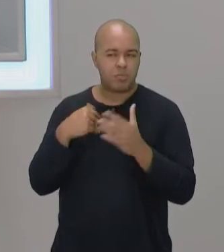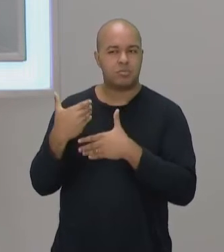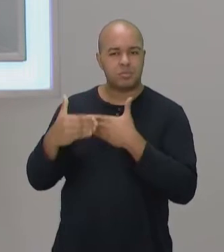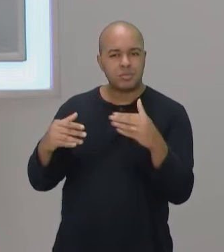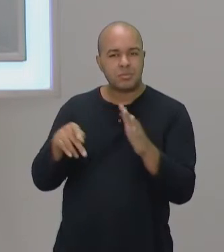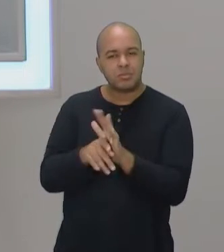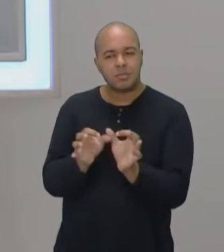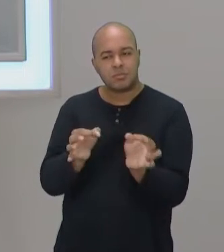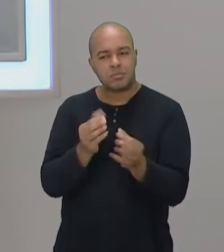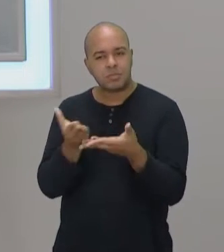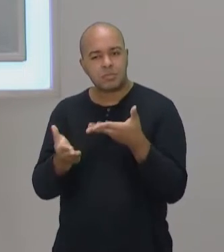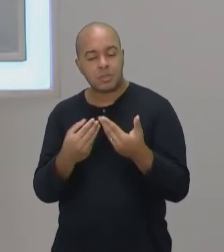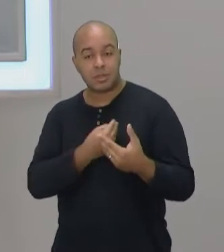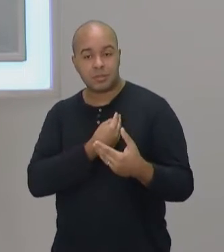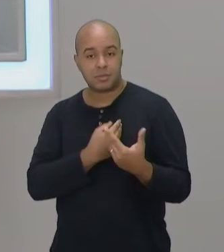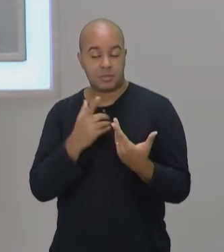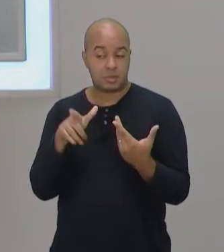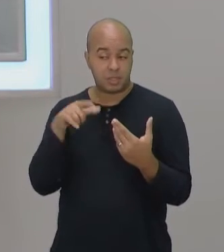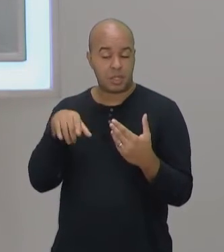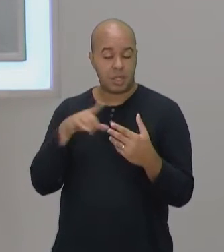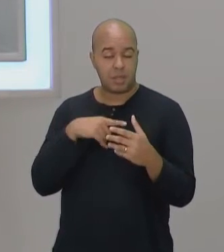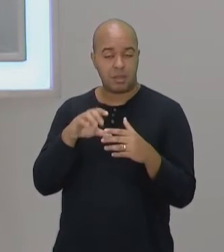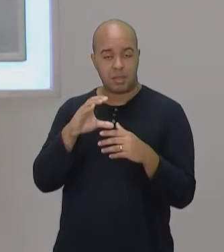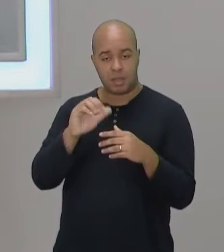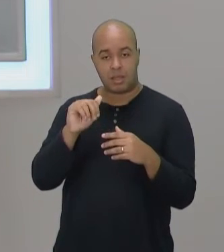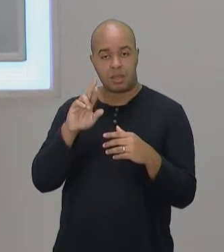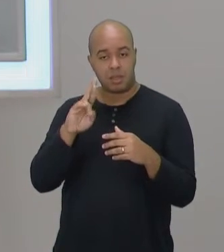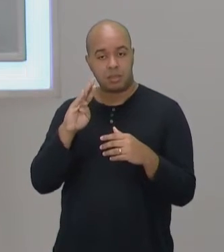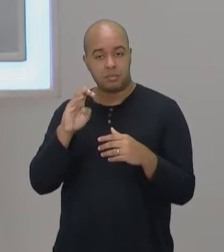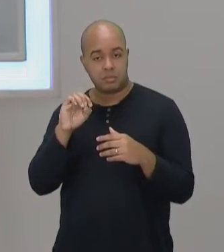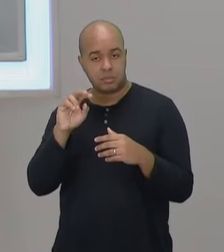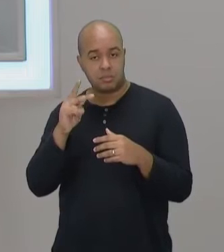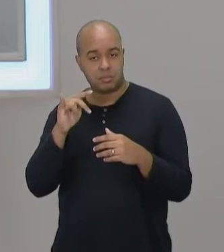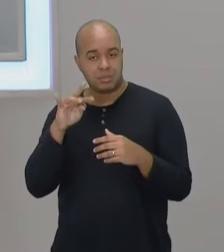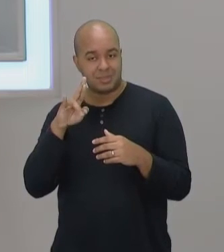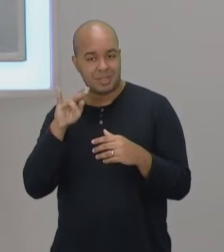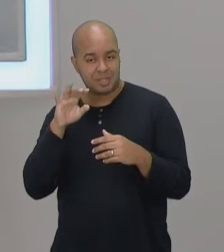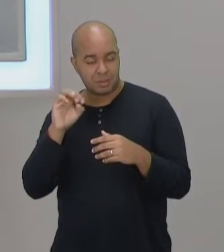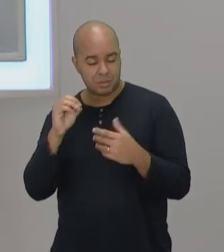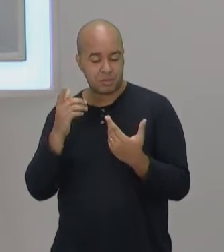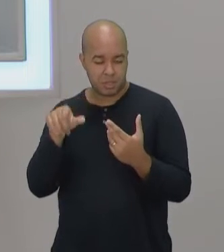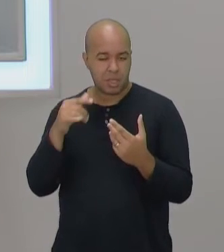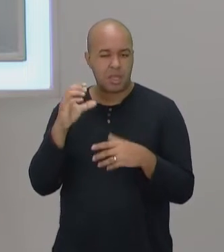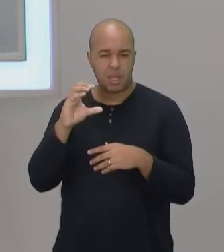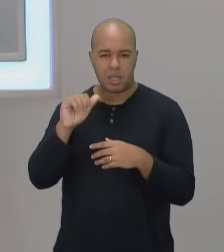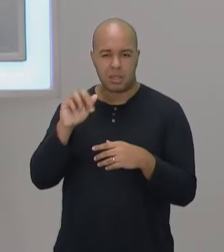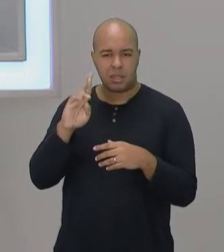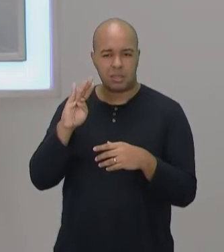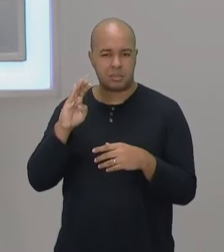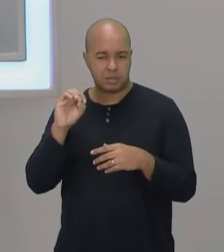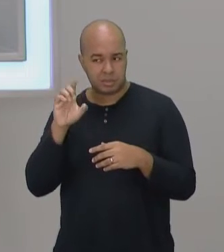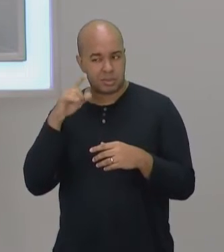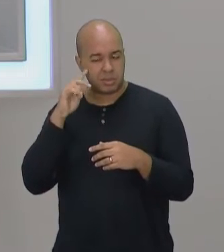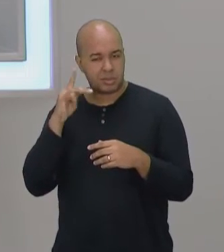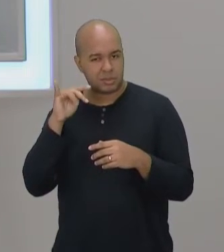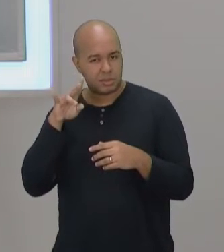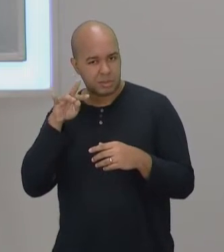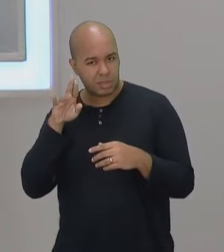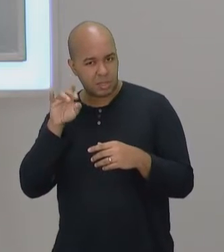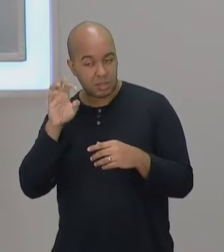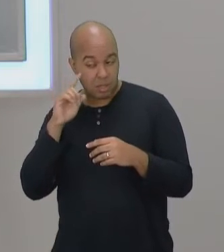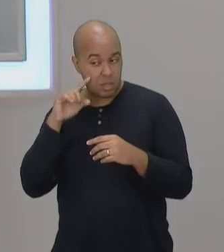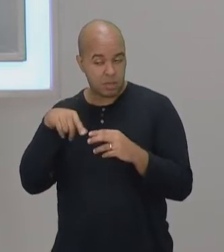processo de manutenção da vida, são os carboidratos. Certo? Quem são os carboidratos? São átomos, são